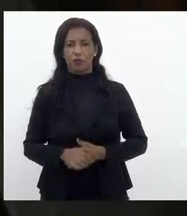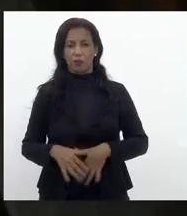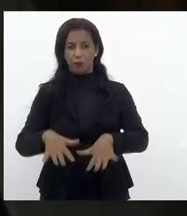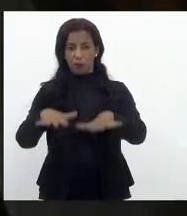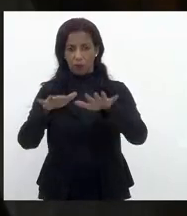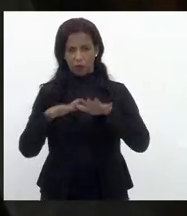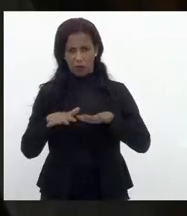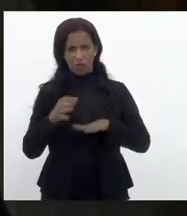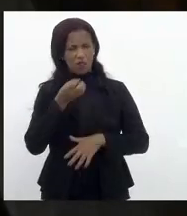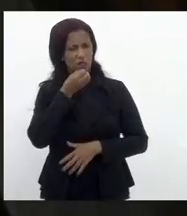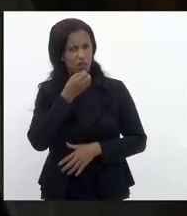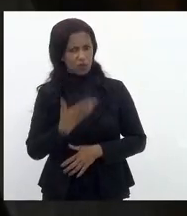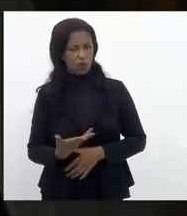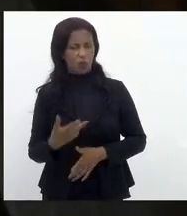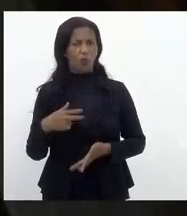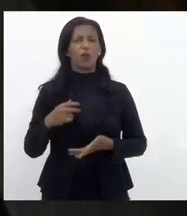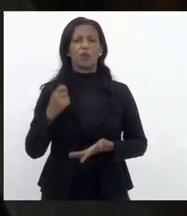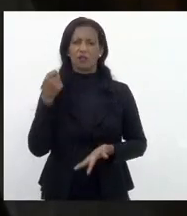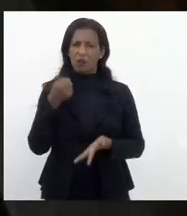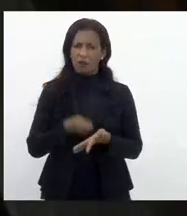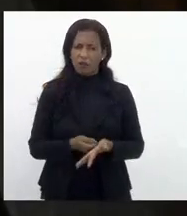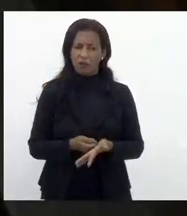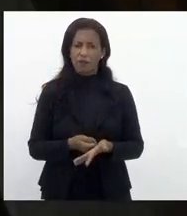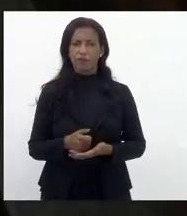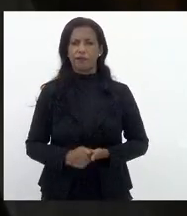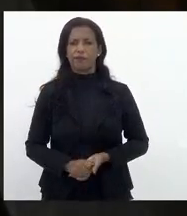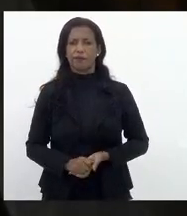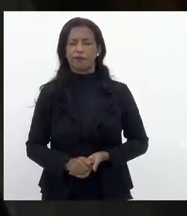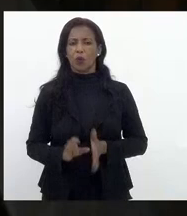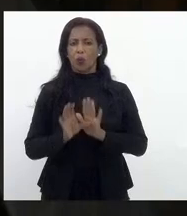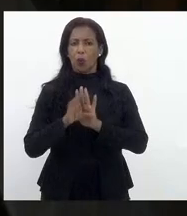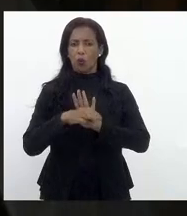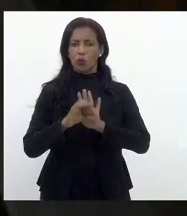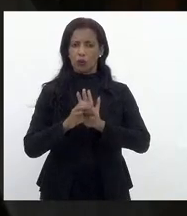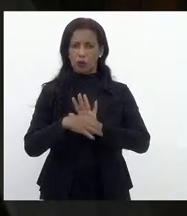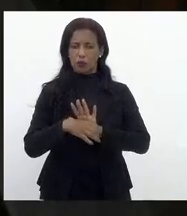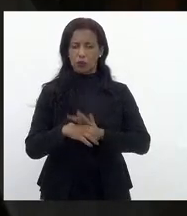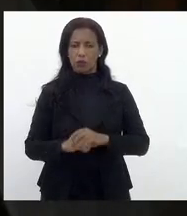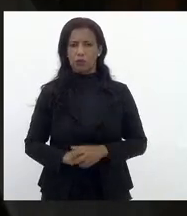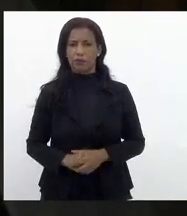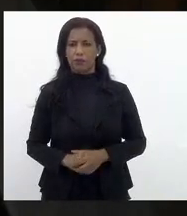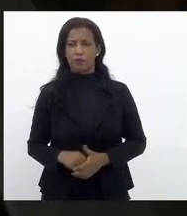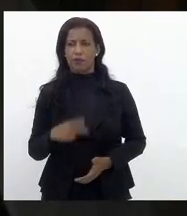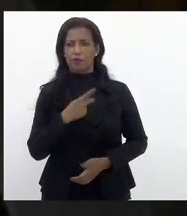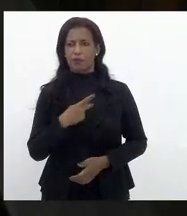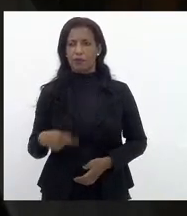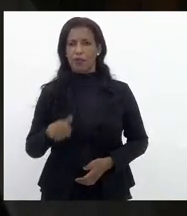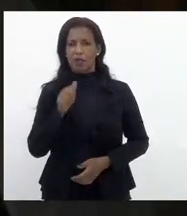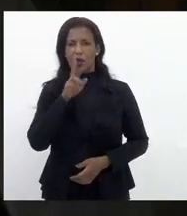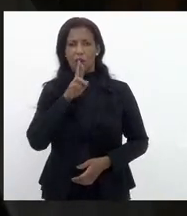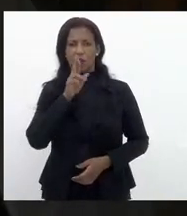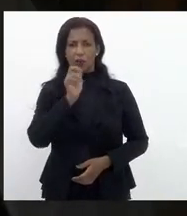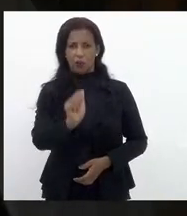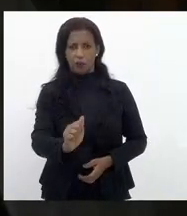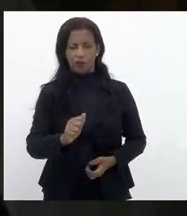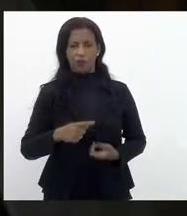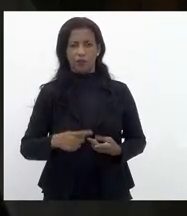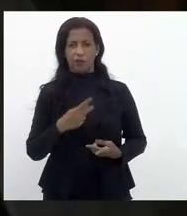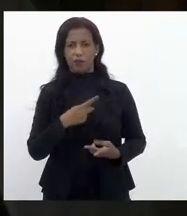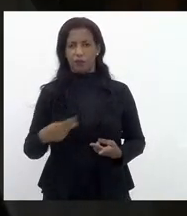muito úteis de queria afirmar é um conceito Presidente Amorim